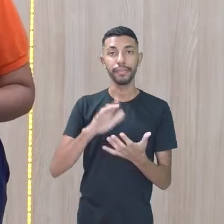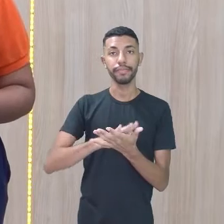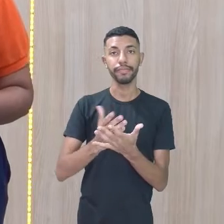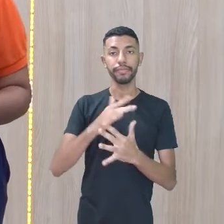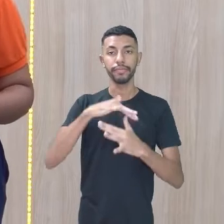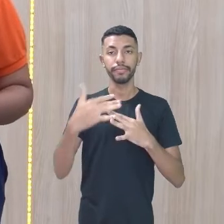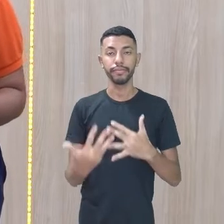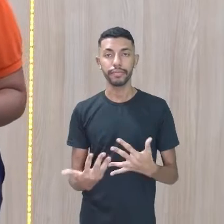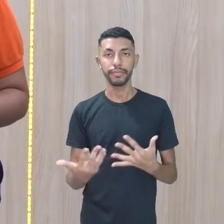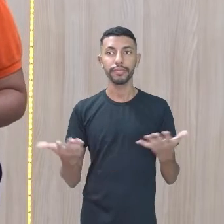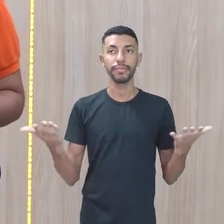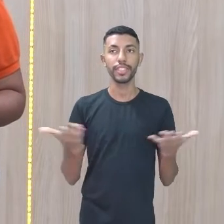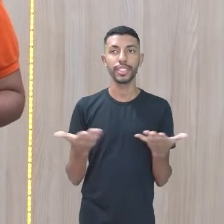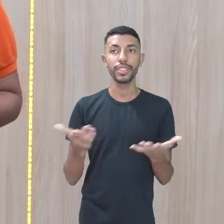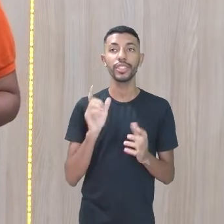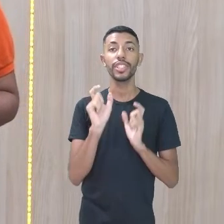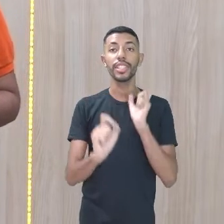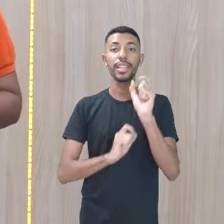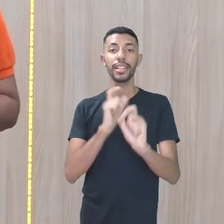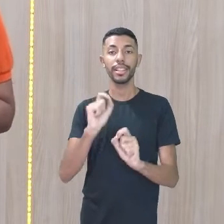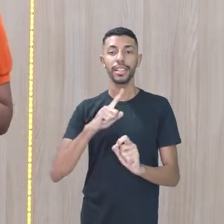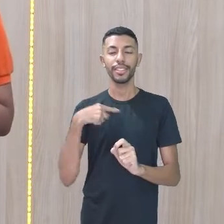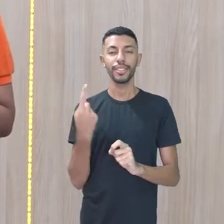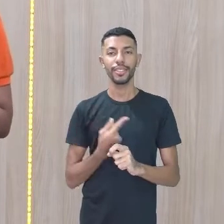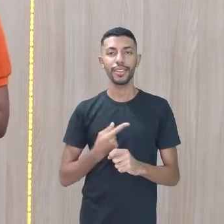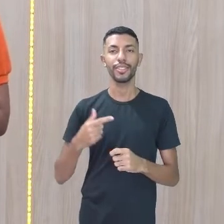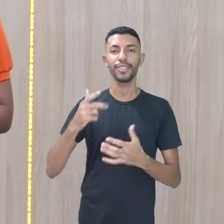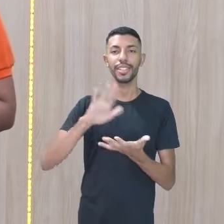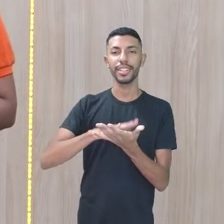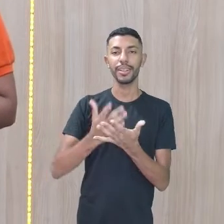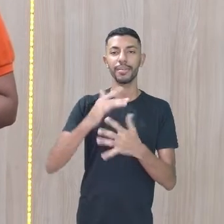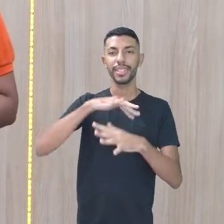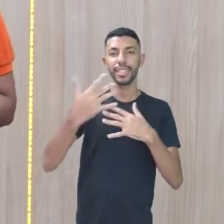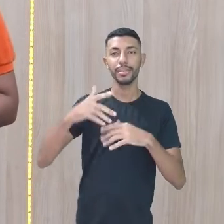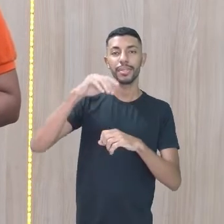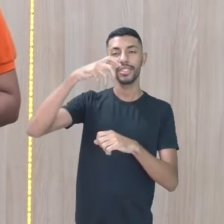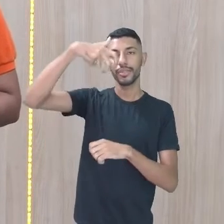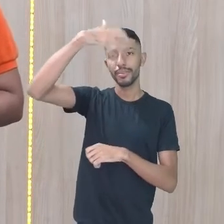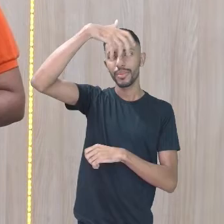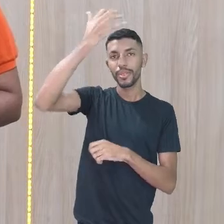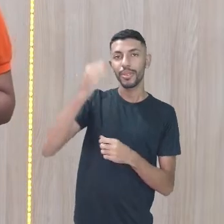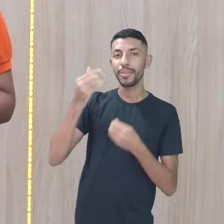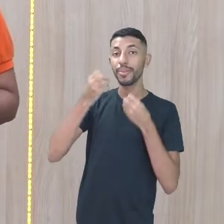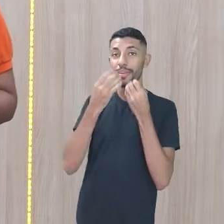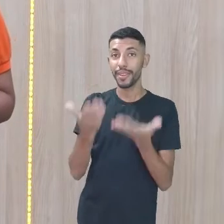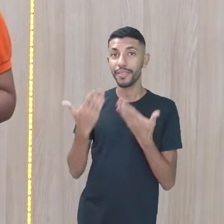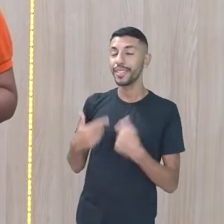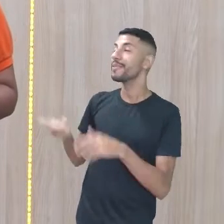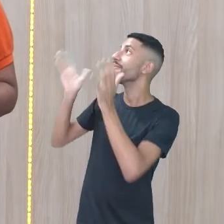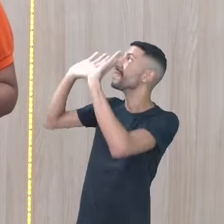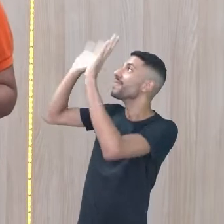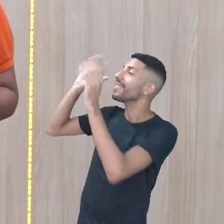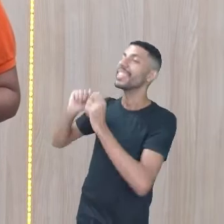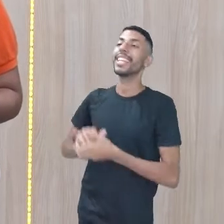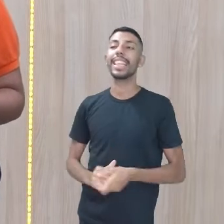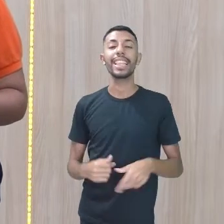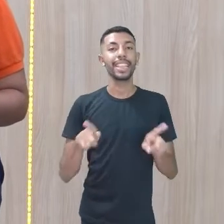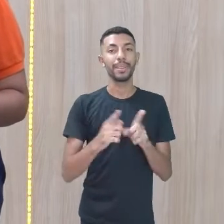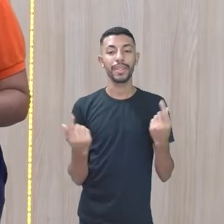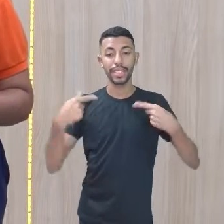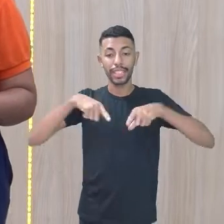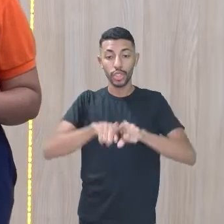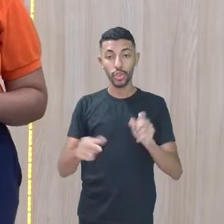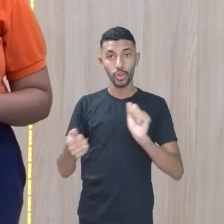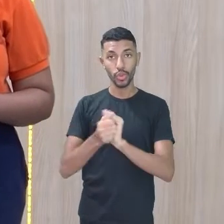tradução simultânea hoje para a língua brasileira de sinais é o nosso querido intérprete Bruno. Seja muito bem-vindo, Bruno. E quem me faz